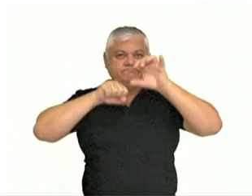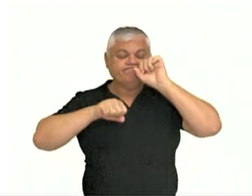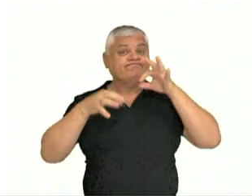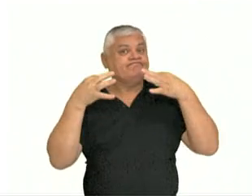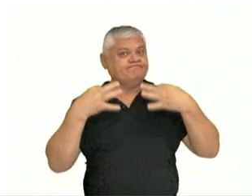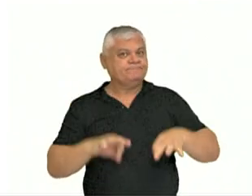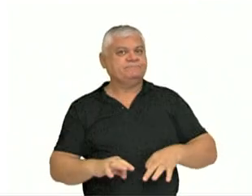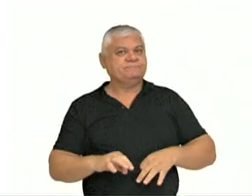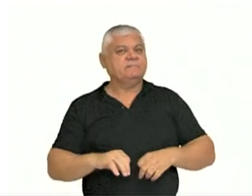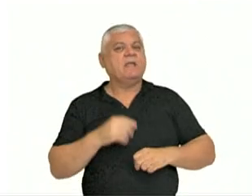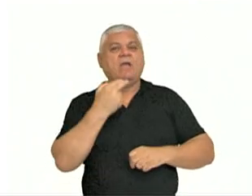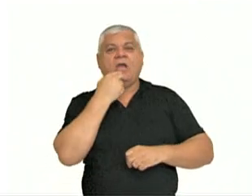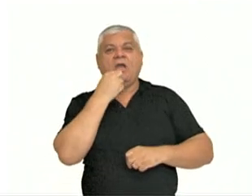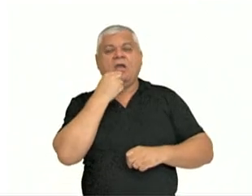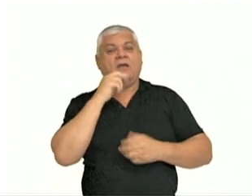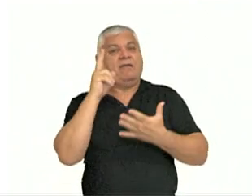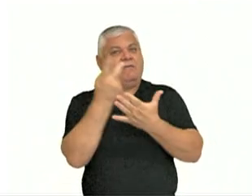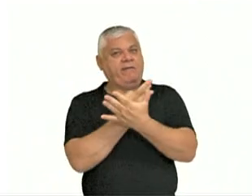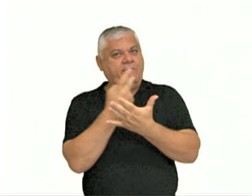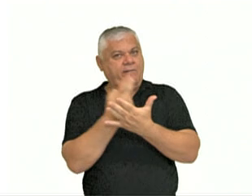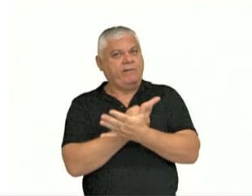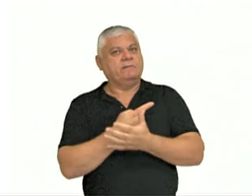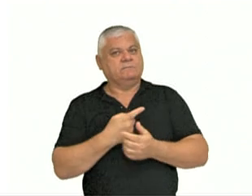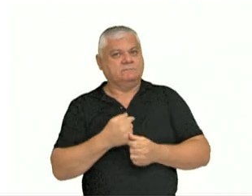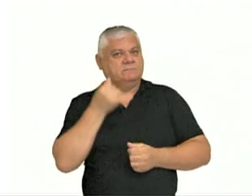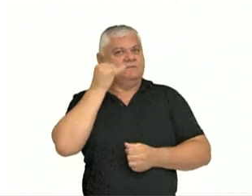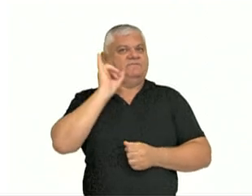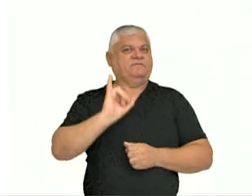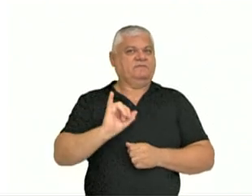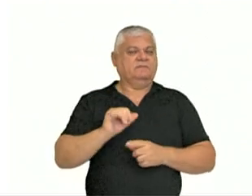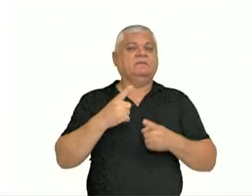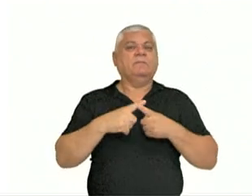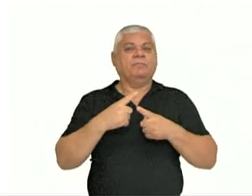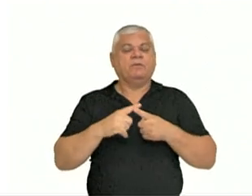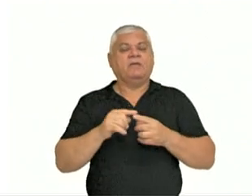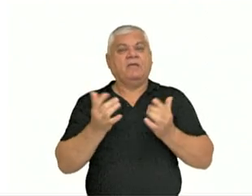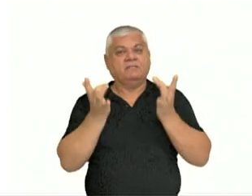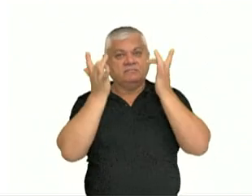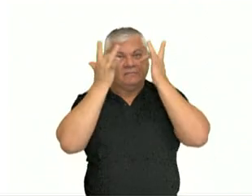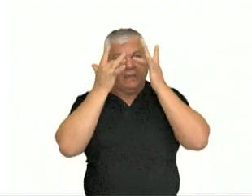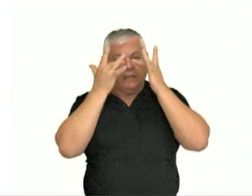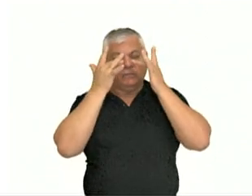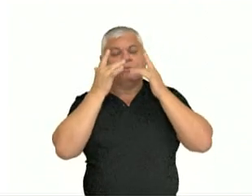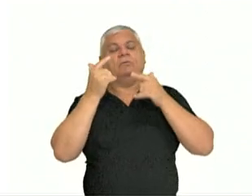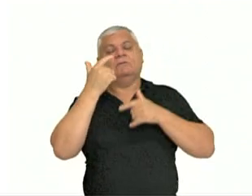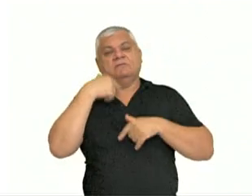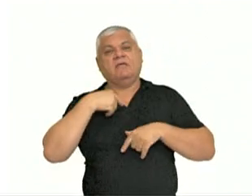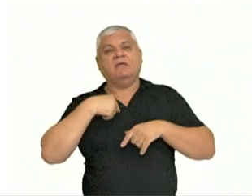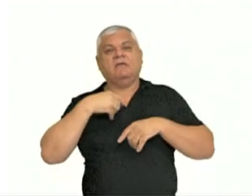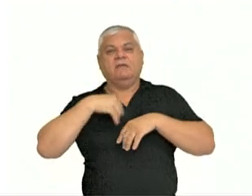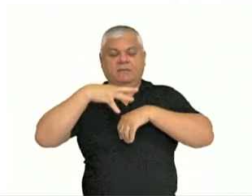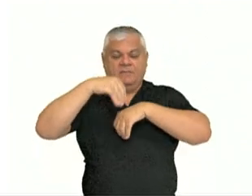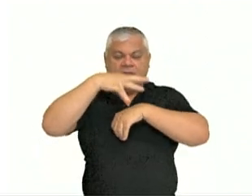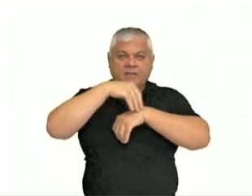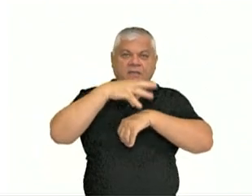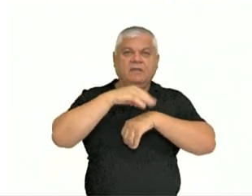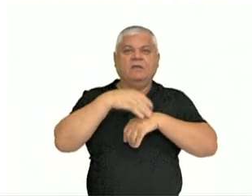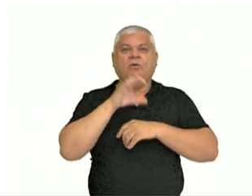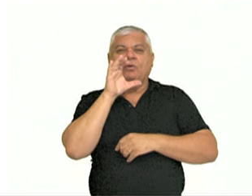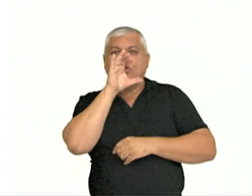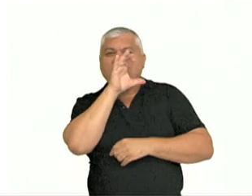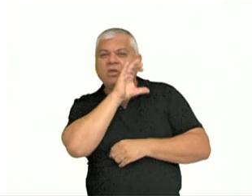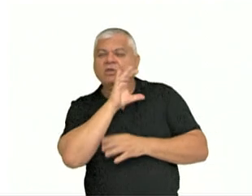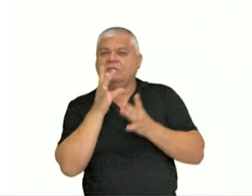nariz, por conta daquela filtração que acontece, né? De umedecer o ar e aquecer ele também.